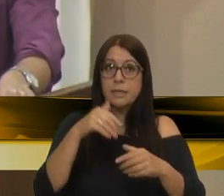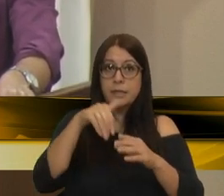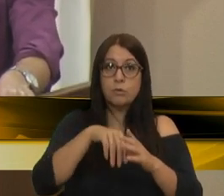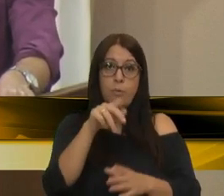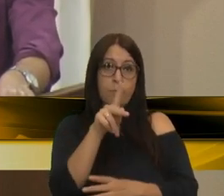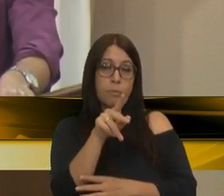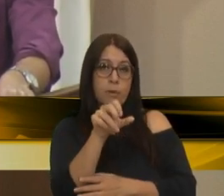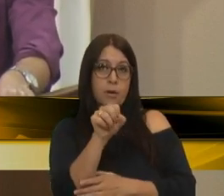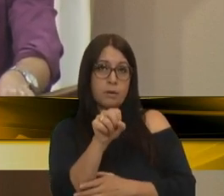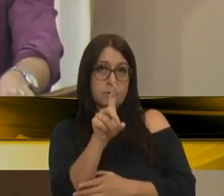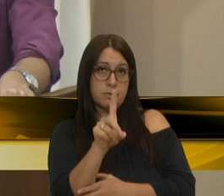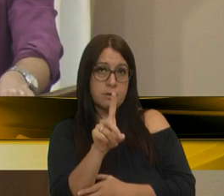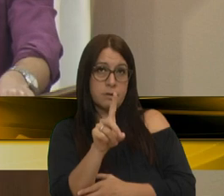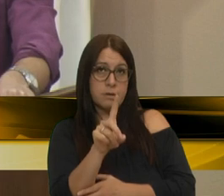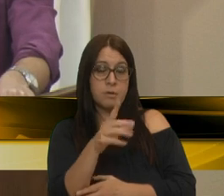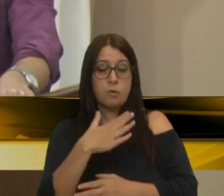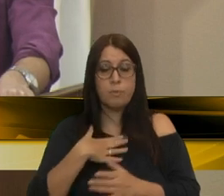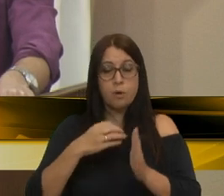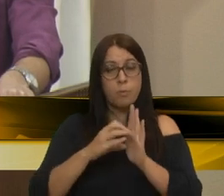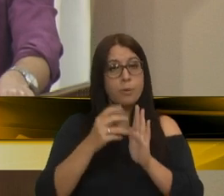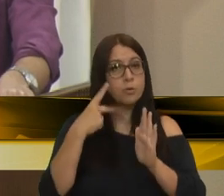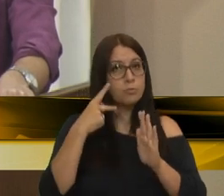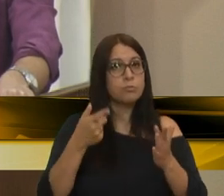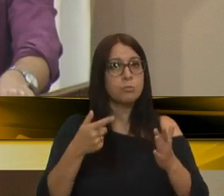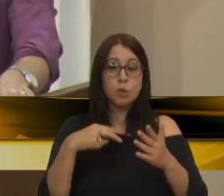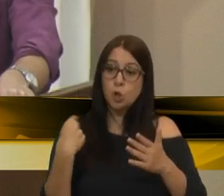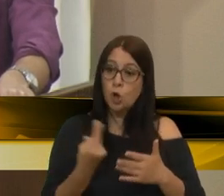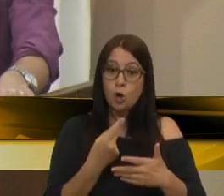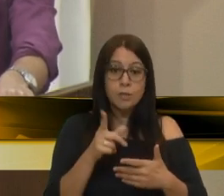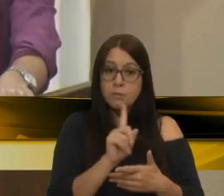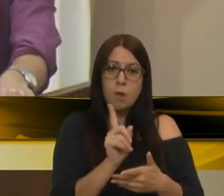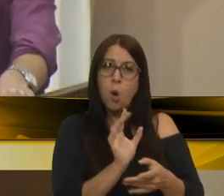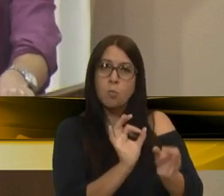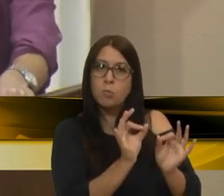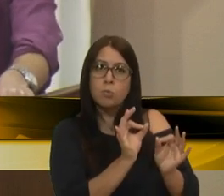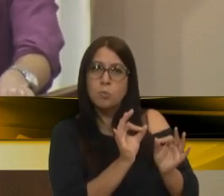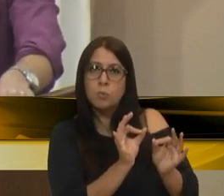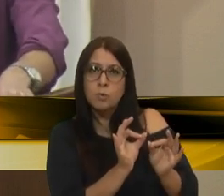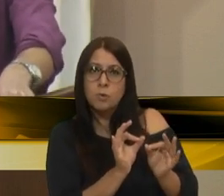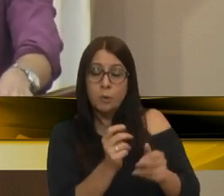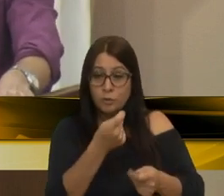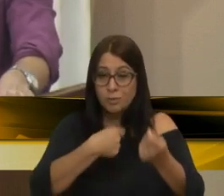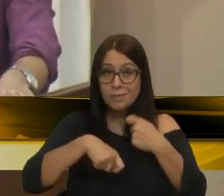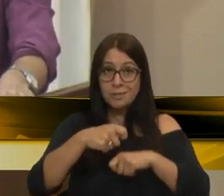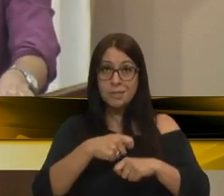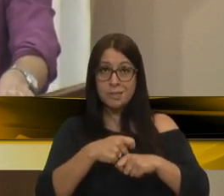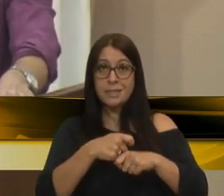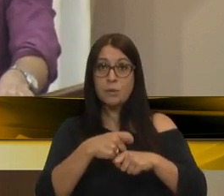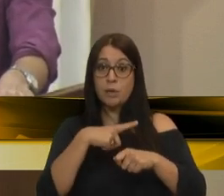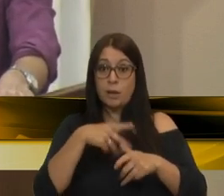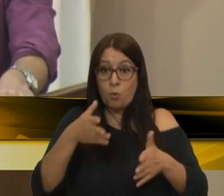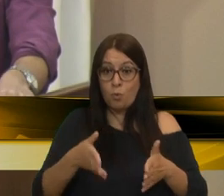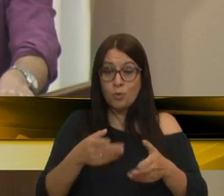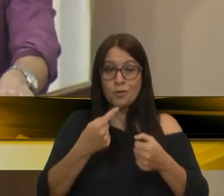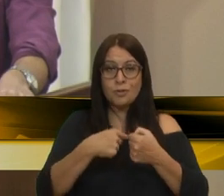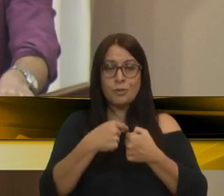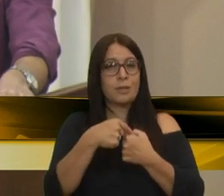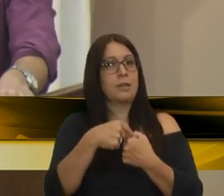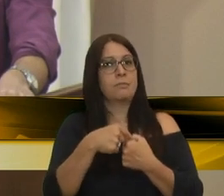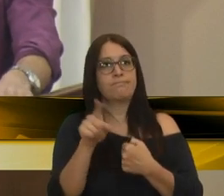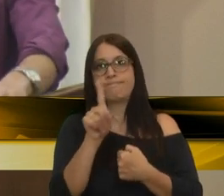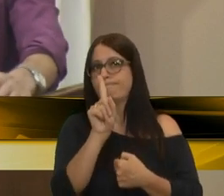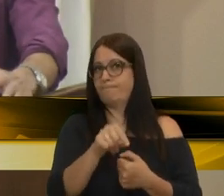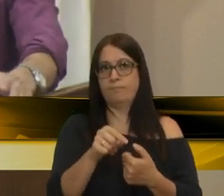PSD, dentro do meu partido, que se nós não concordamos com a administração que está hoje na cidade,